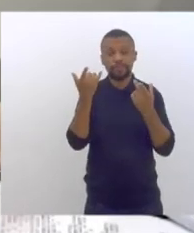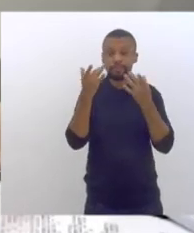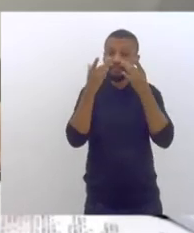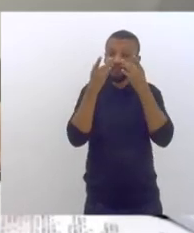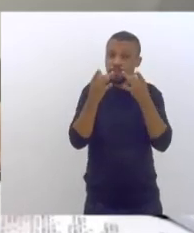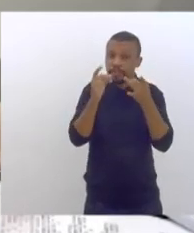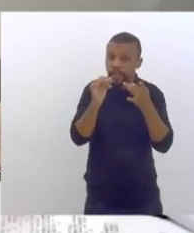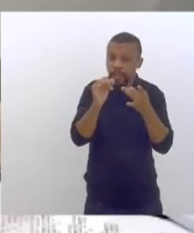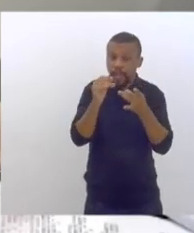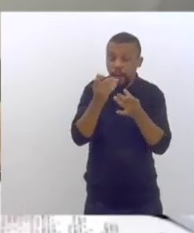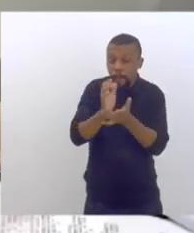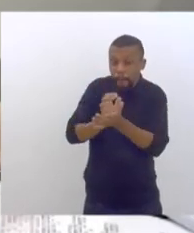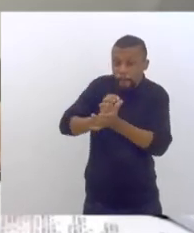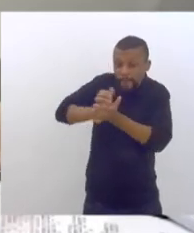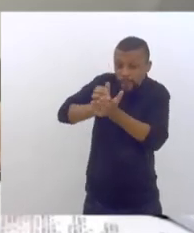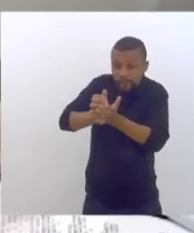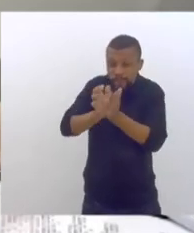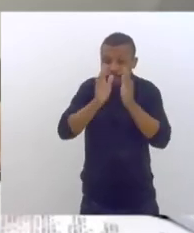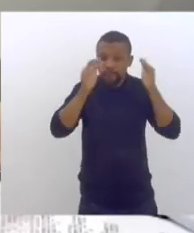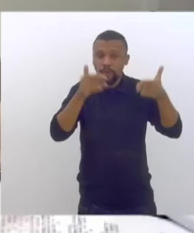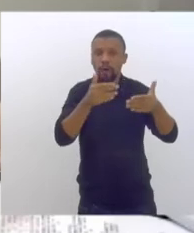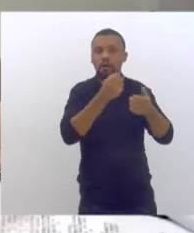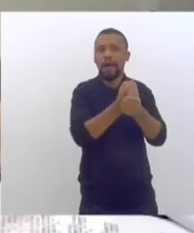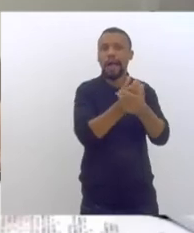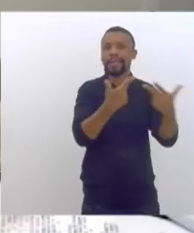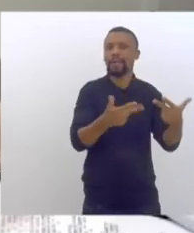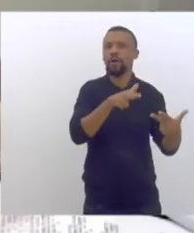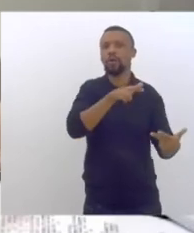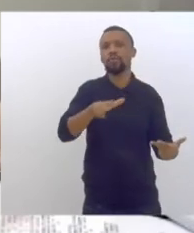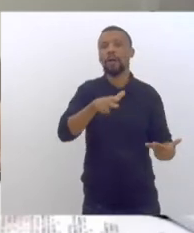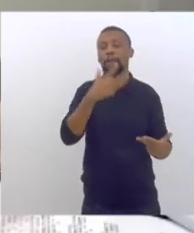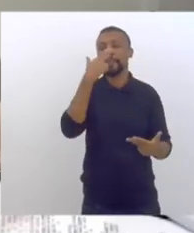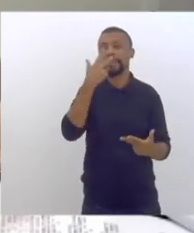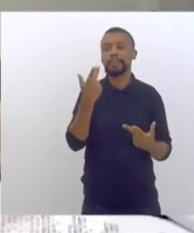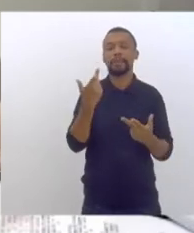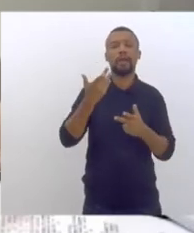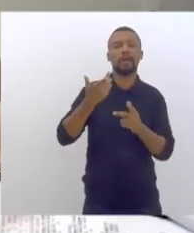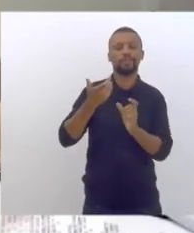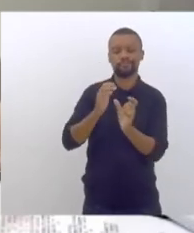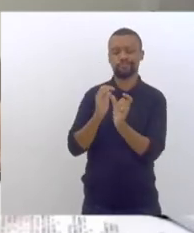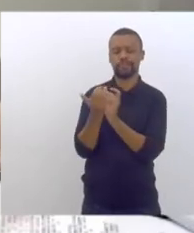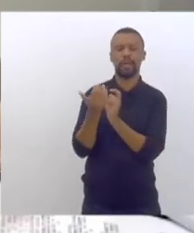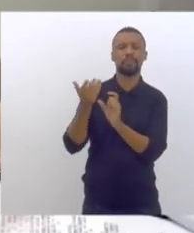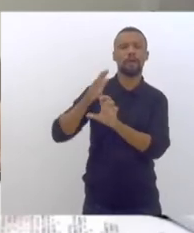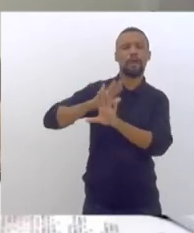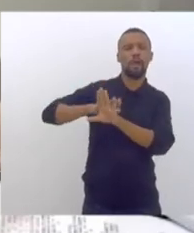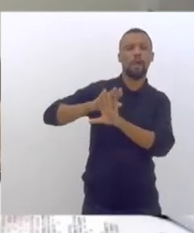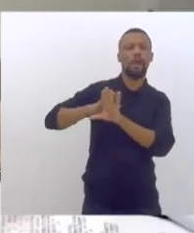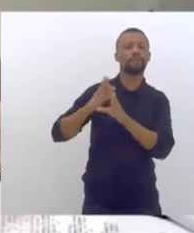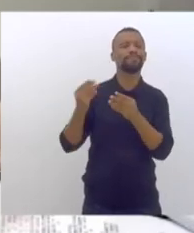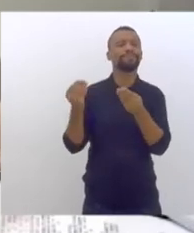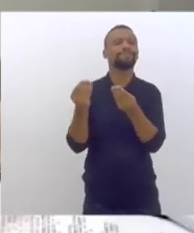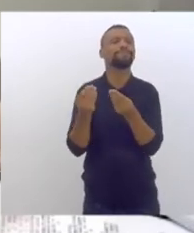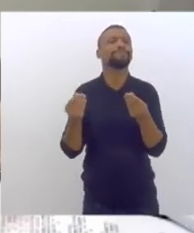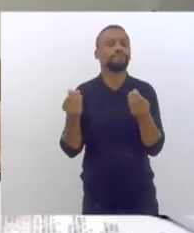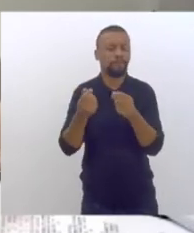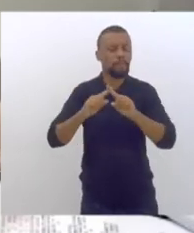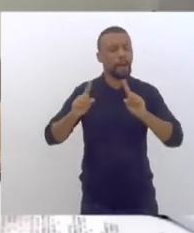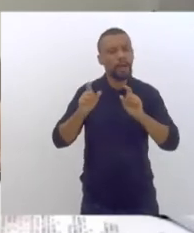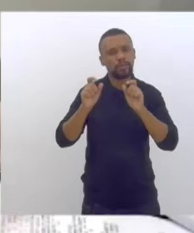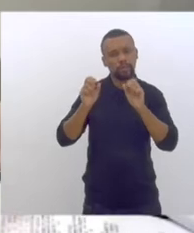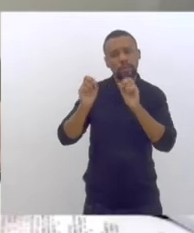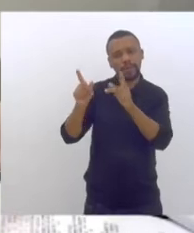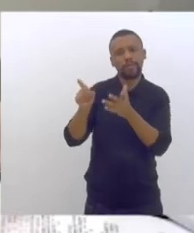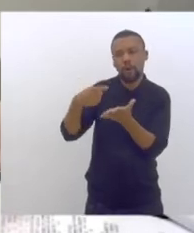racial e outras formas de preconceito mas ela sutilezas aí mas de qualquer maneira eu vou associará ao